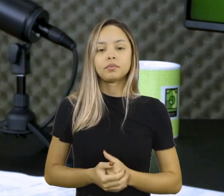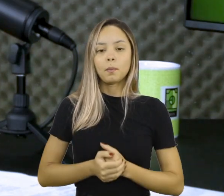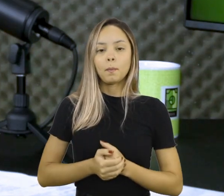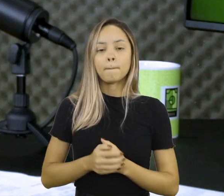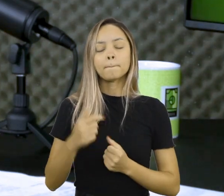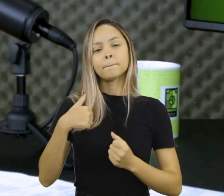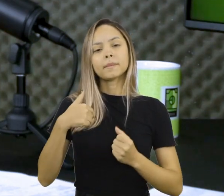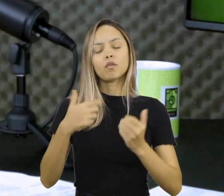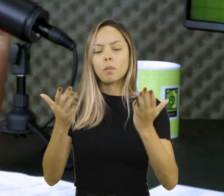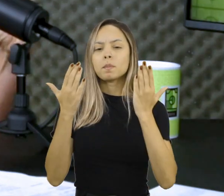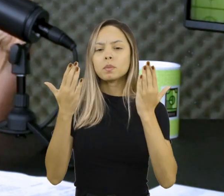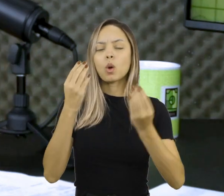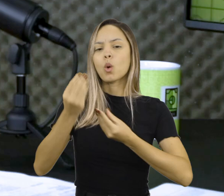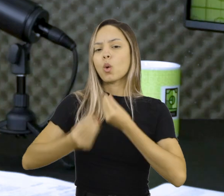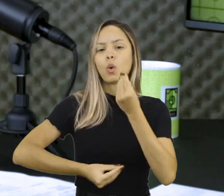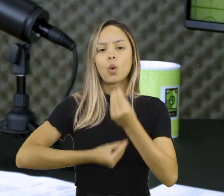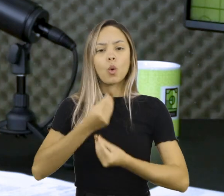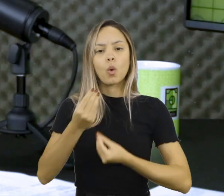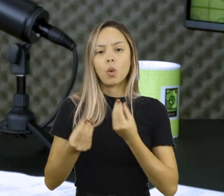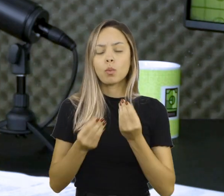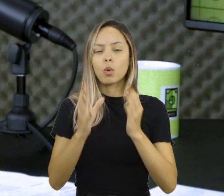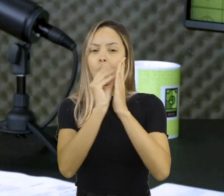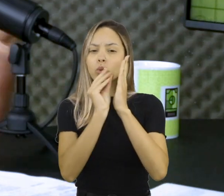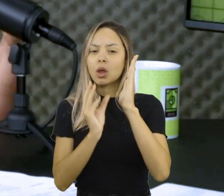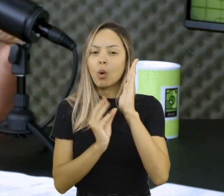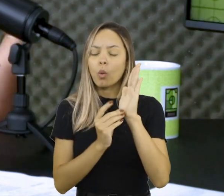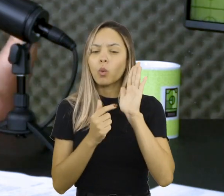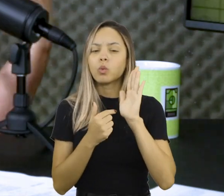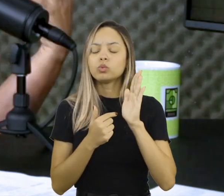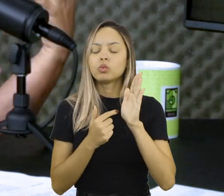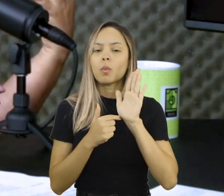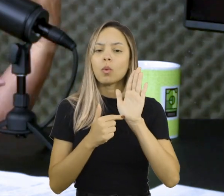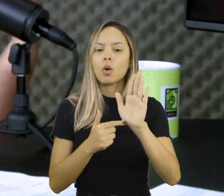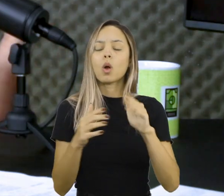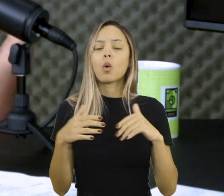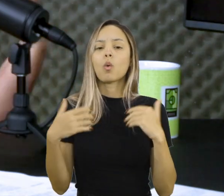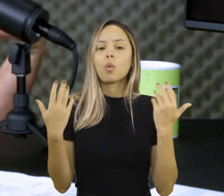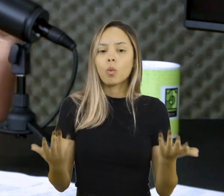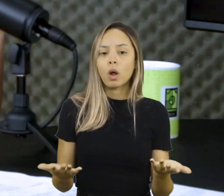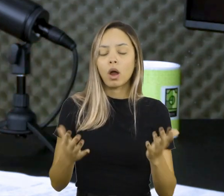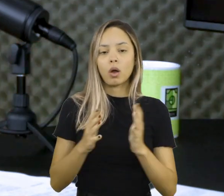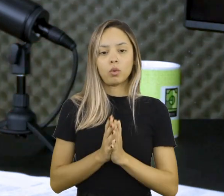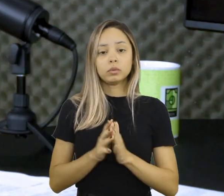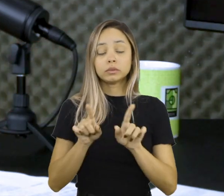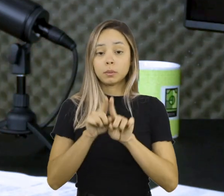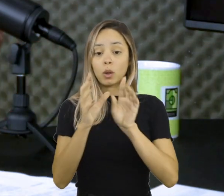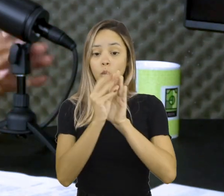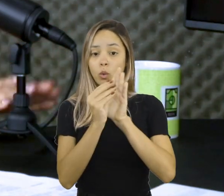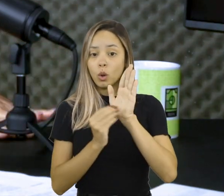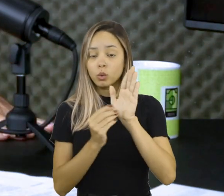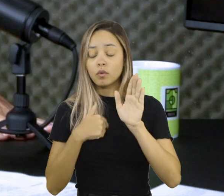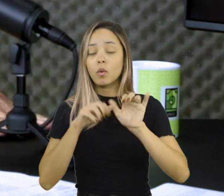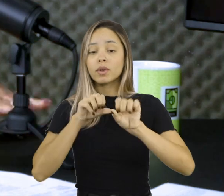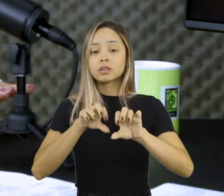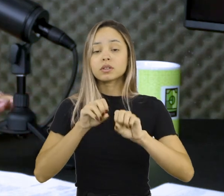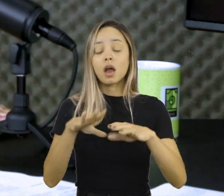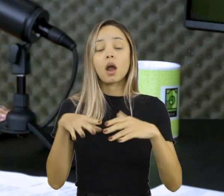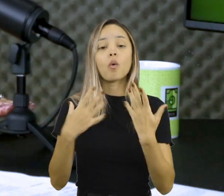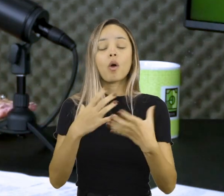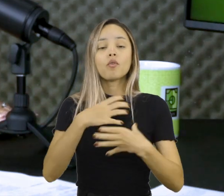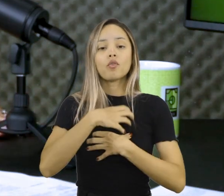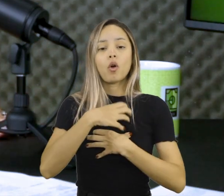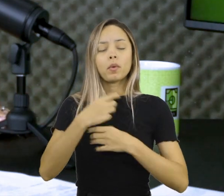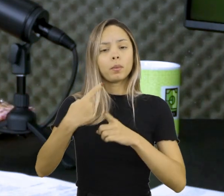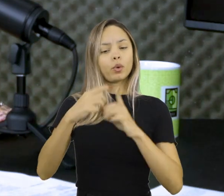mensurar como eu trabalhei Aqui tá o conteúdo mas eu vou mensurar esse conteúdo de que forma porque eu sei que nem todo